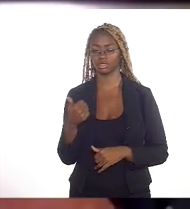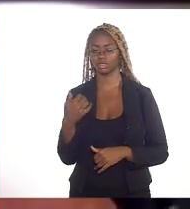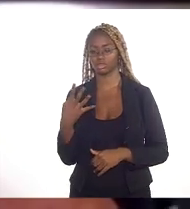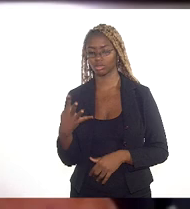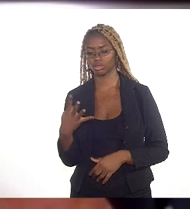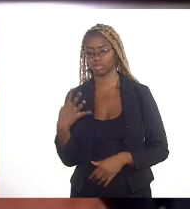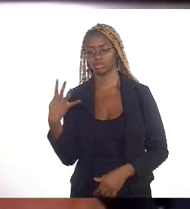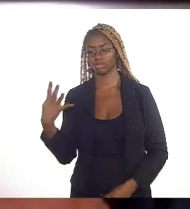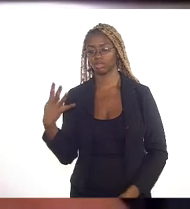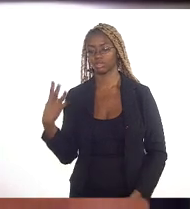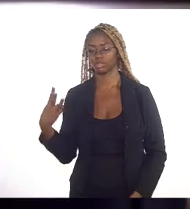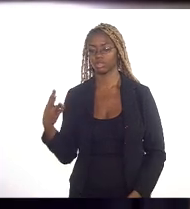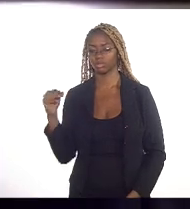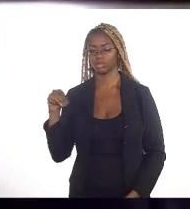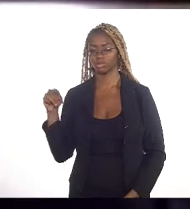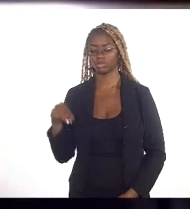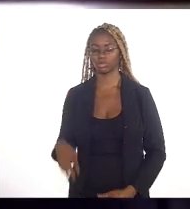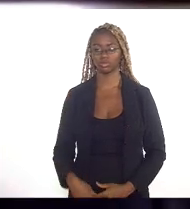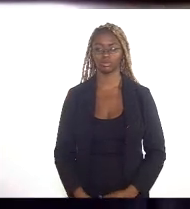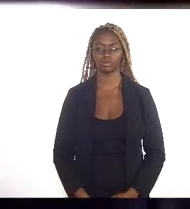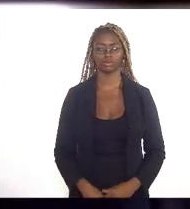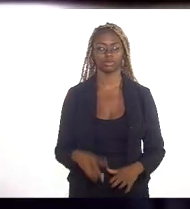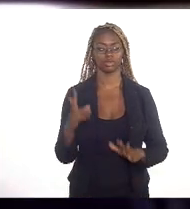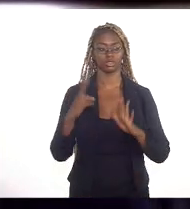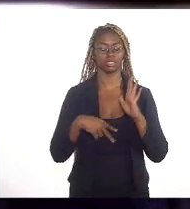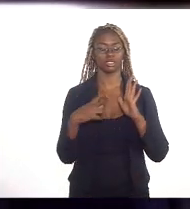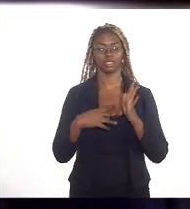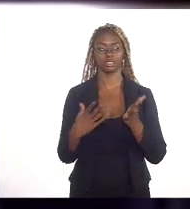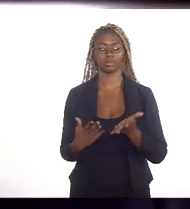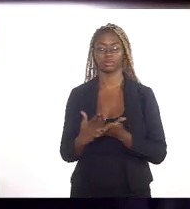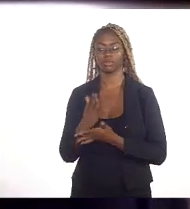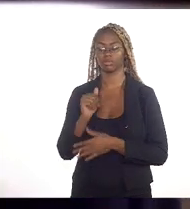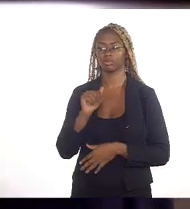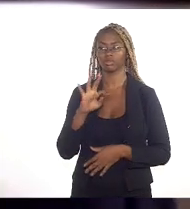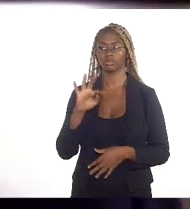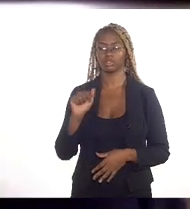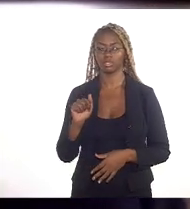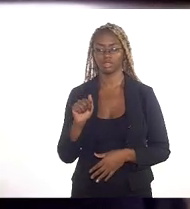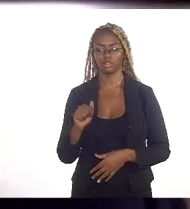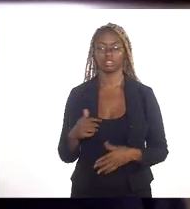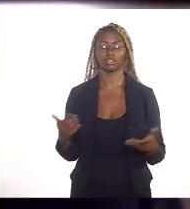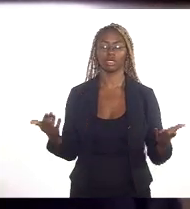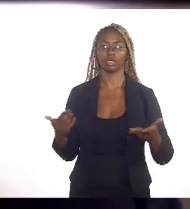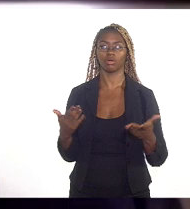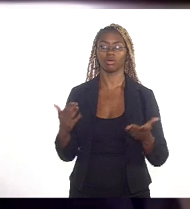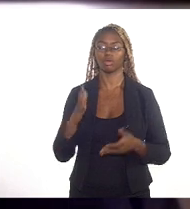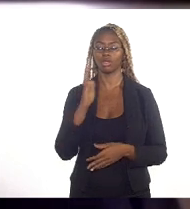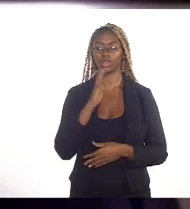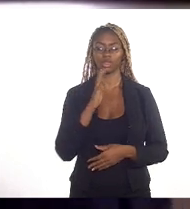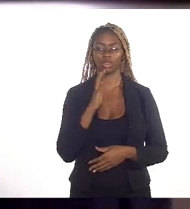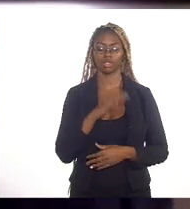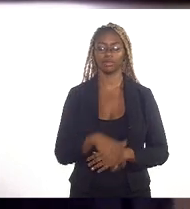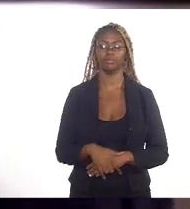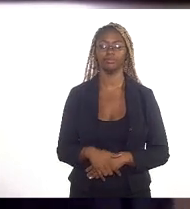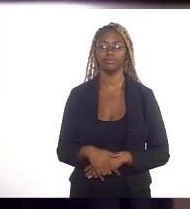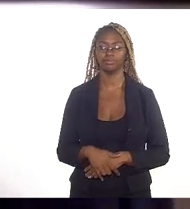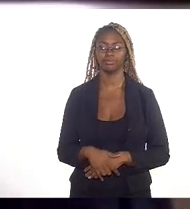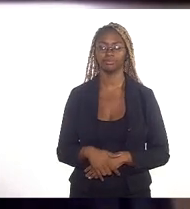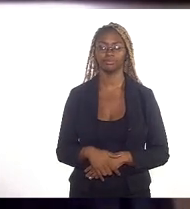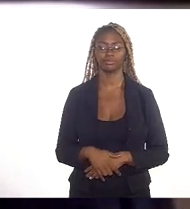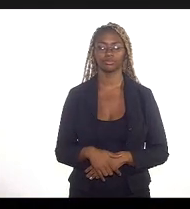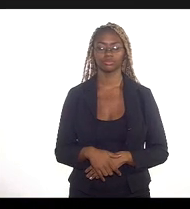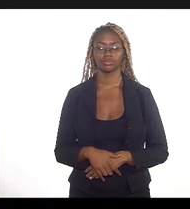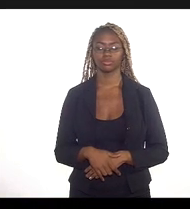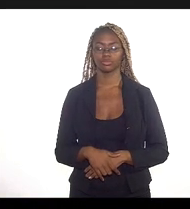horas e 43 minutos. Lida e aprovada a ata, passa-se a sessão ordinária do dia 5 de maio. Anuncio.